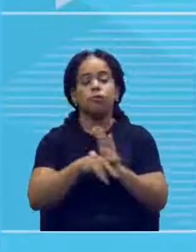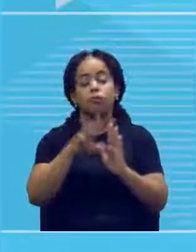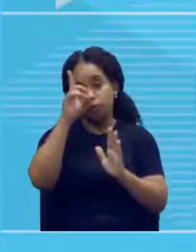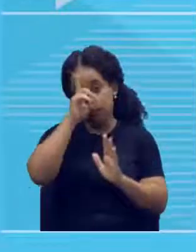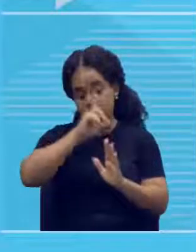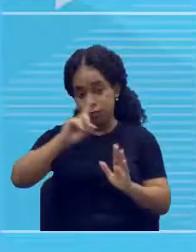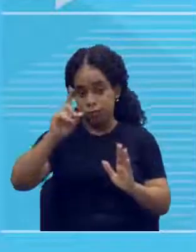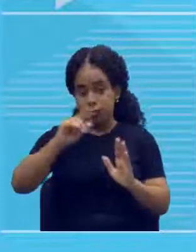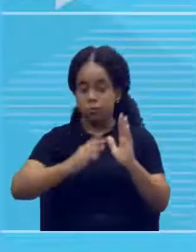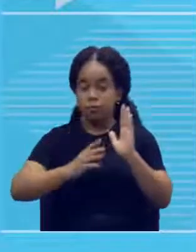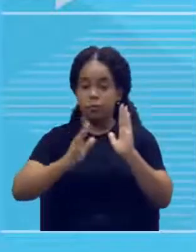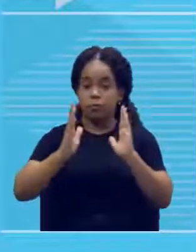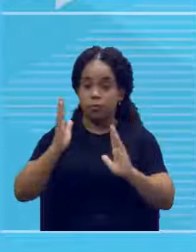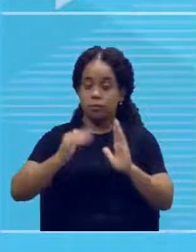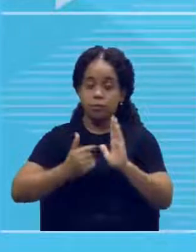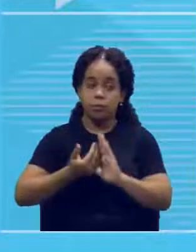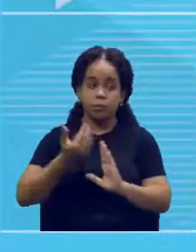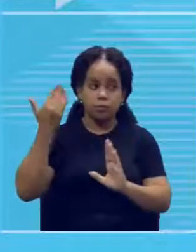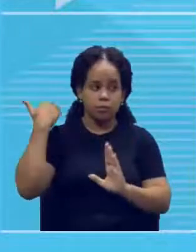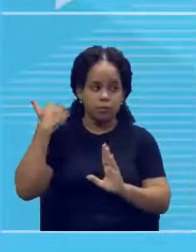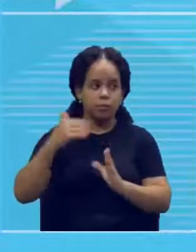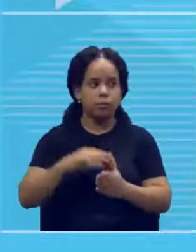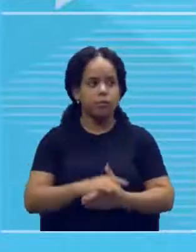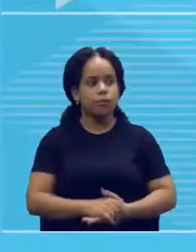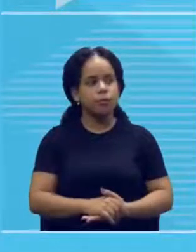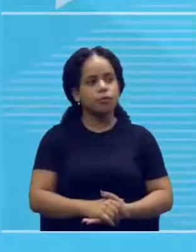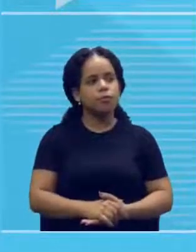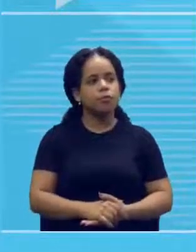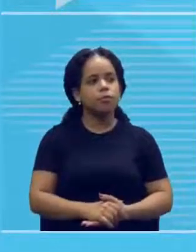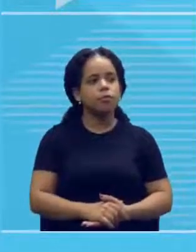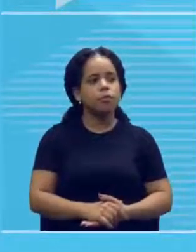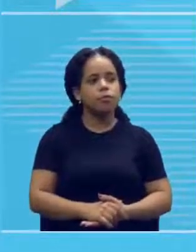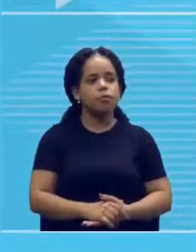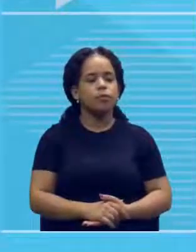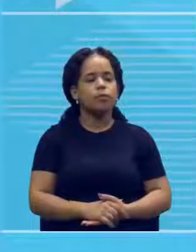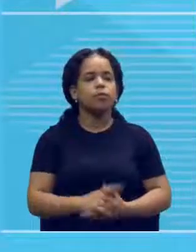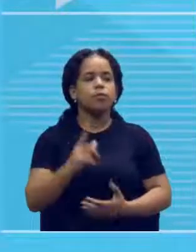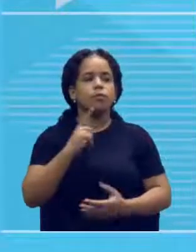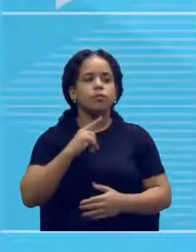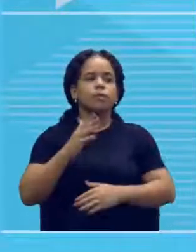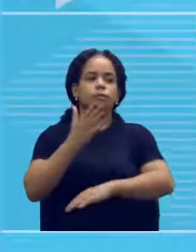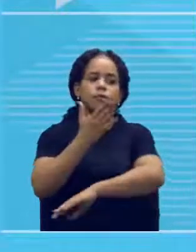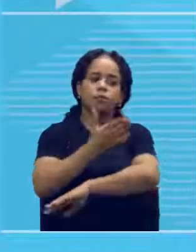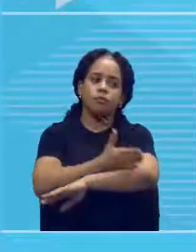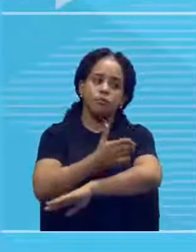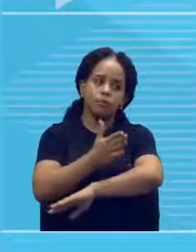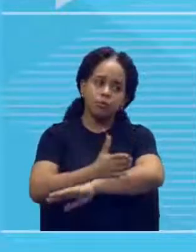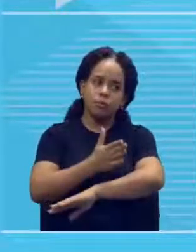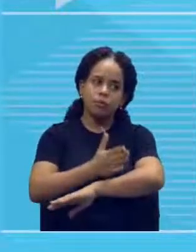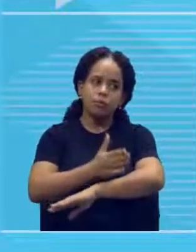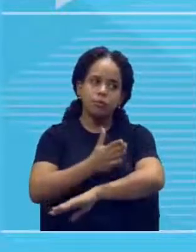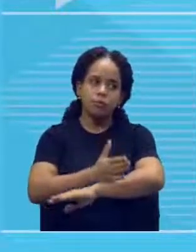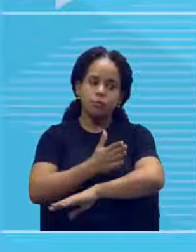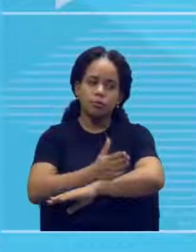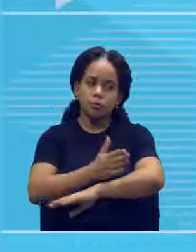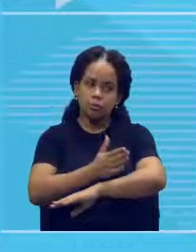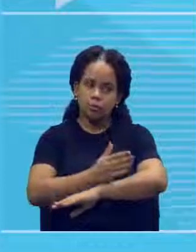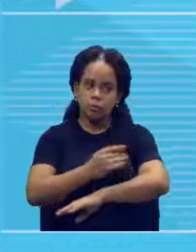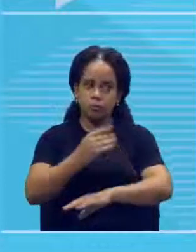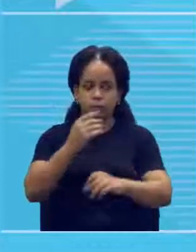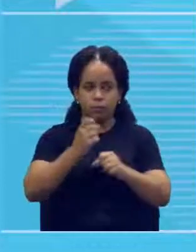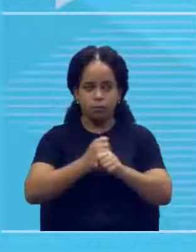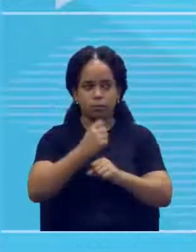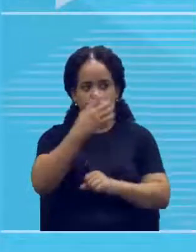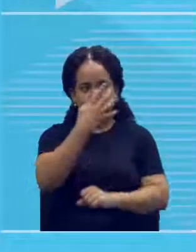período antigo. Olha só, turma. E na Idade Média, de 476